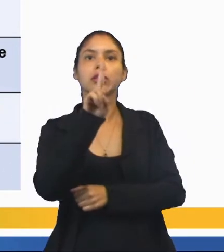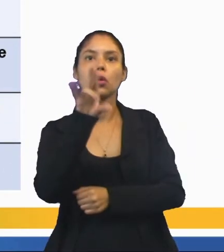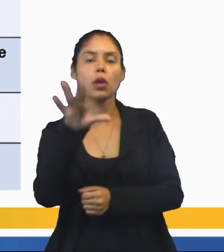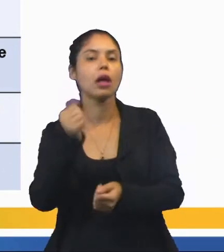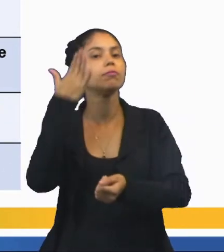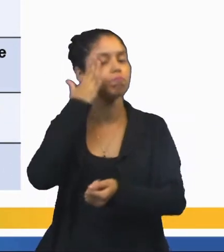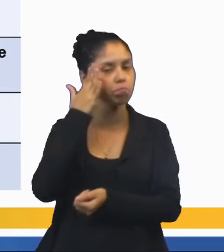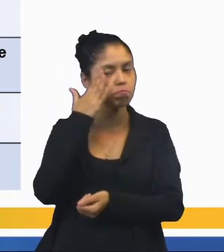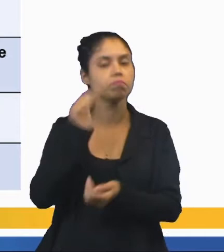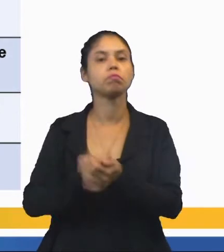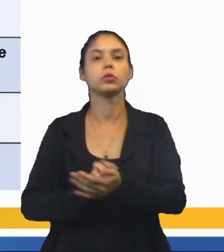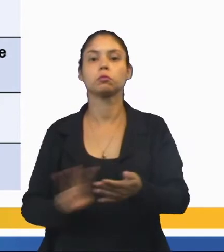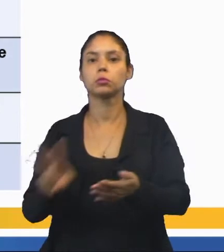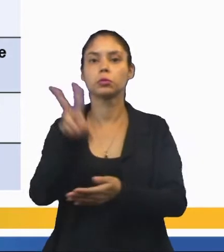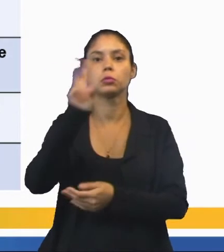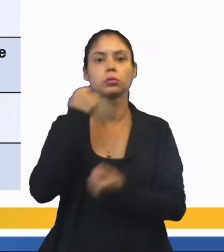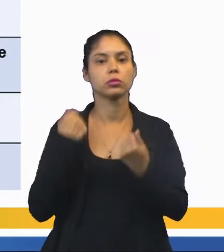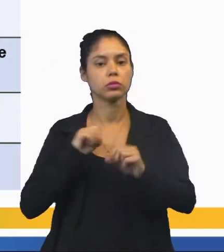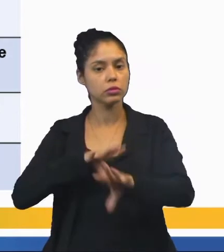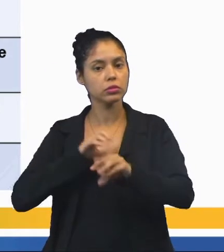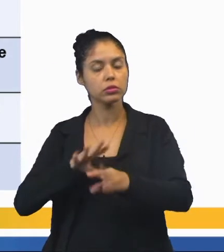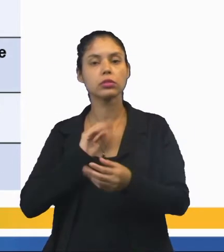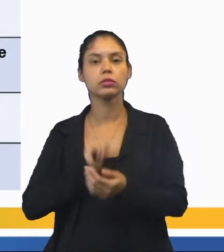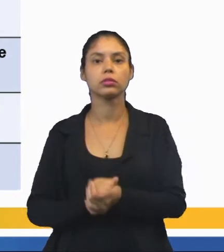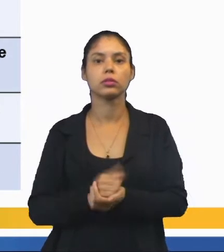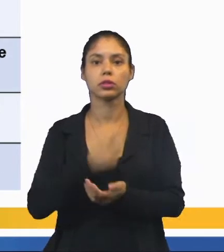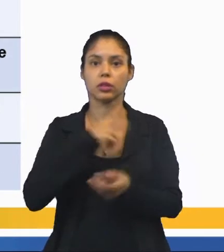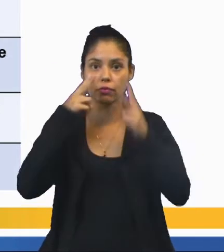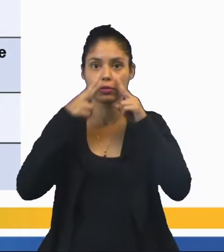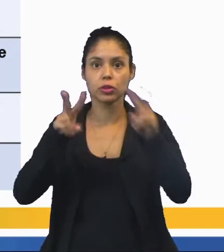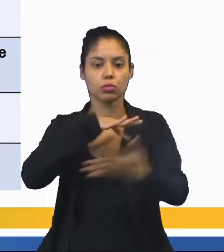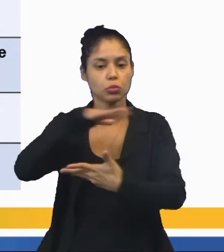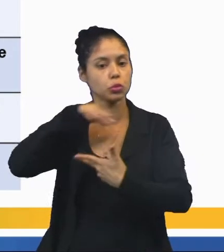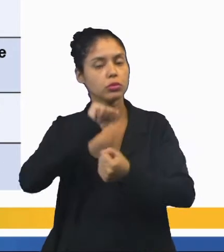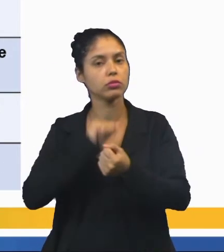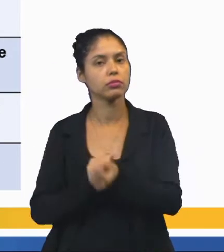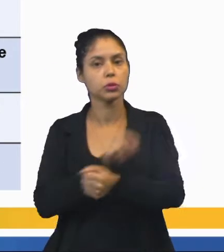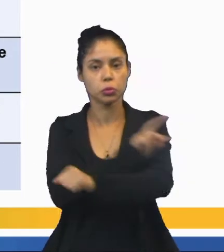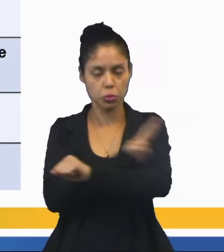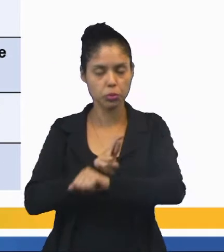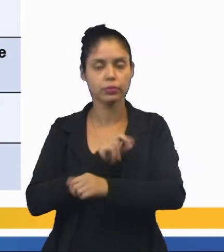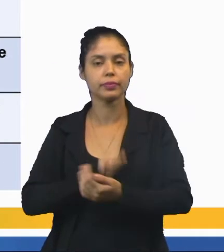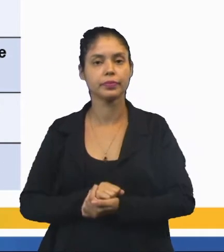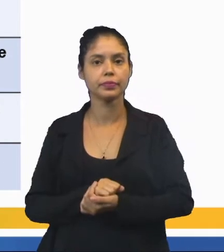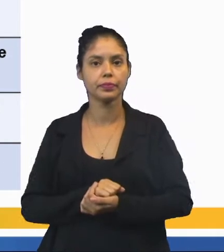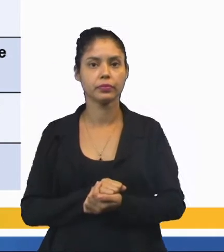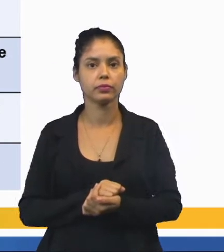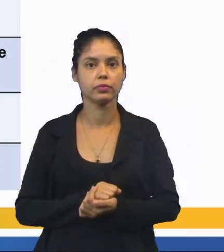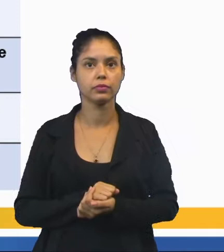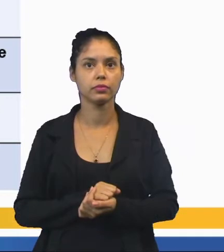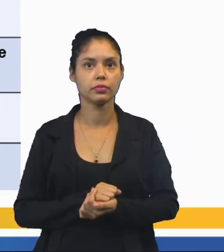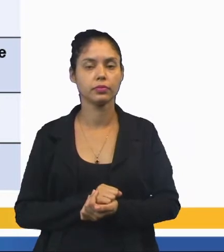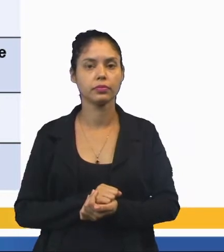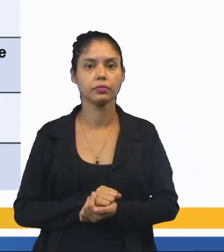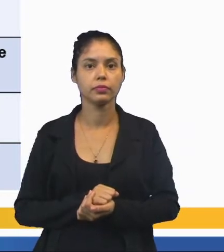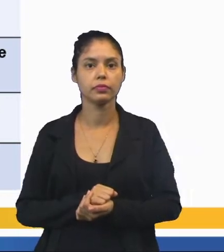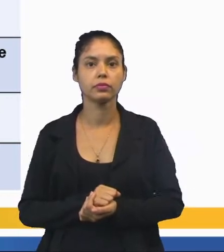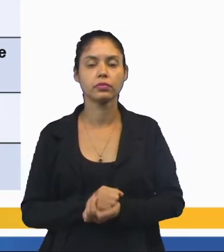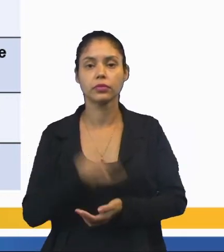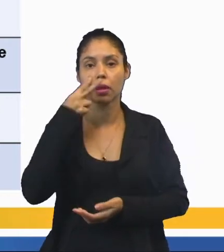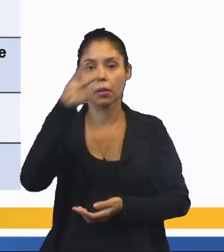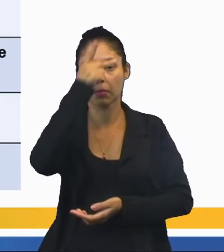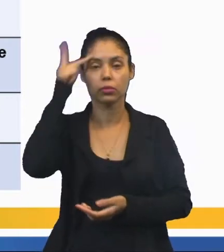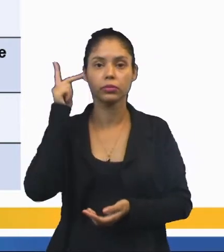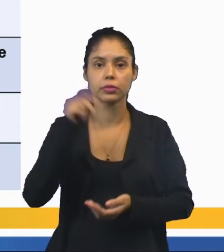compreende que valores religiosos devem compor a visão de mundo dos religiosos, né? Alguma pessoa, já pensou uma